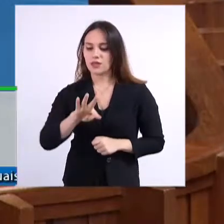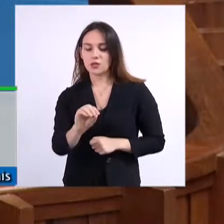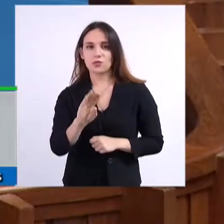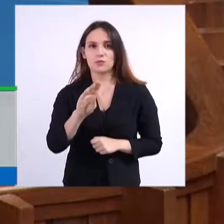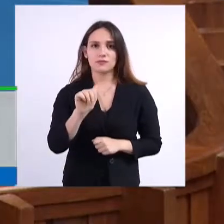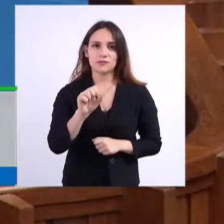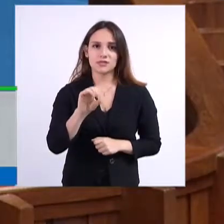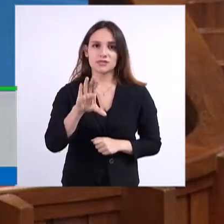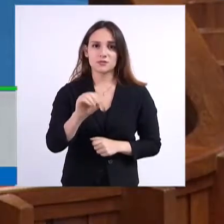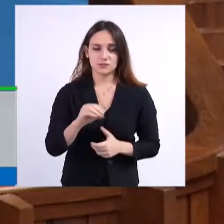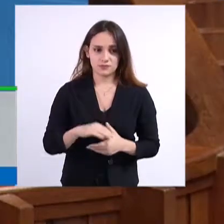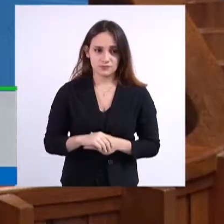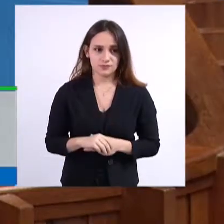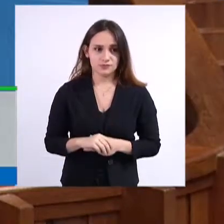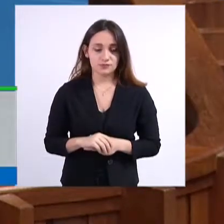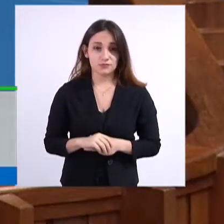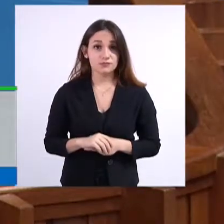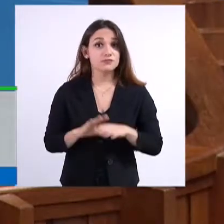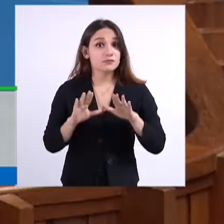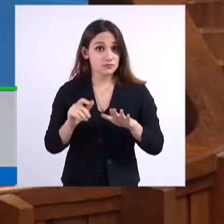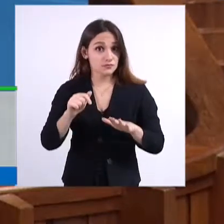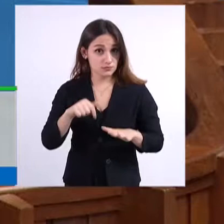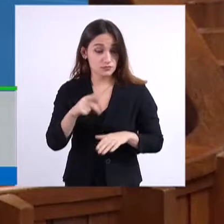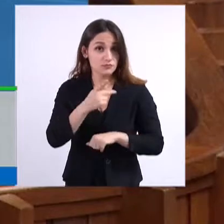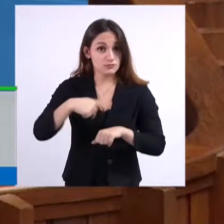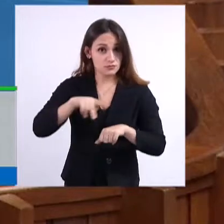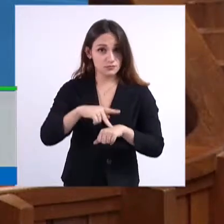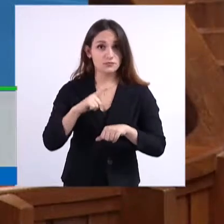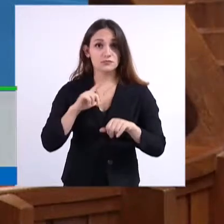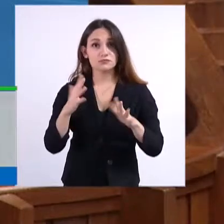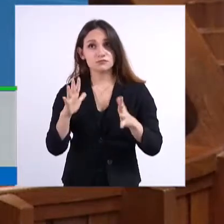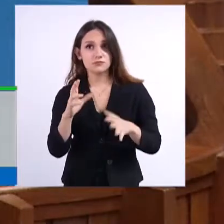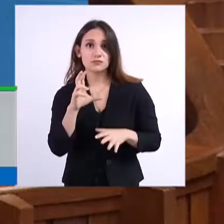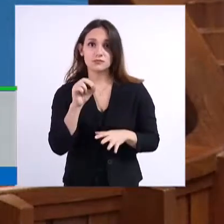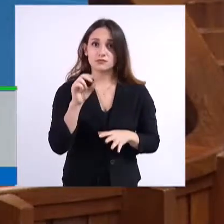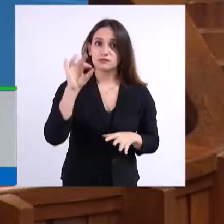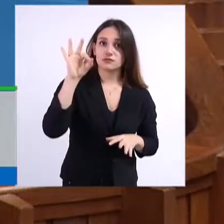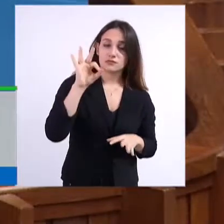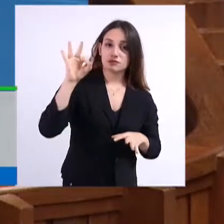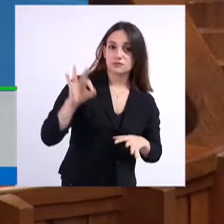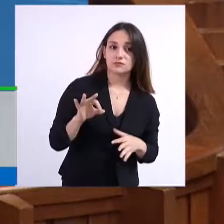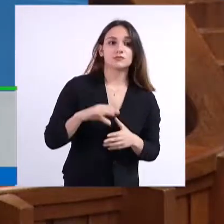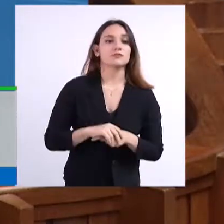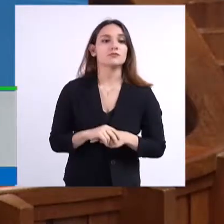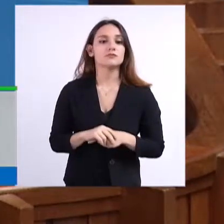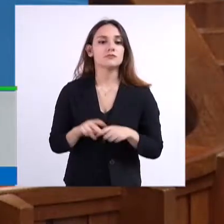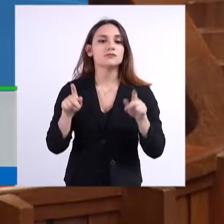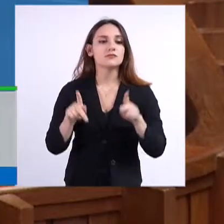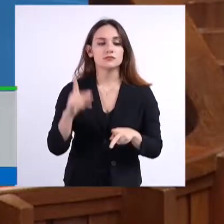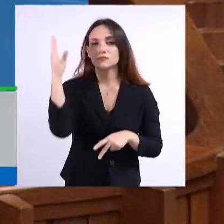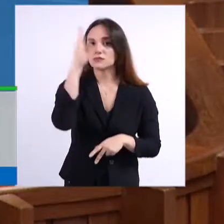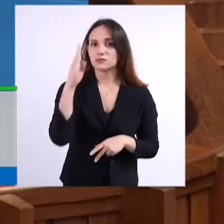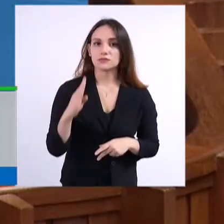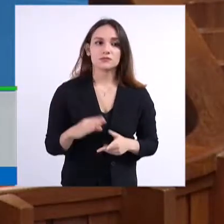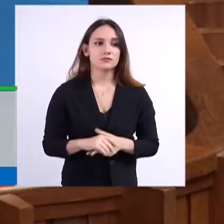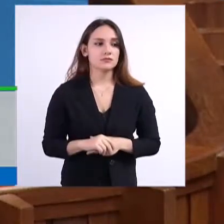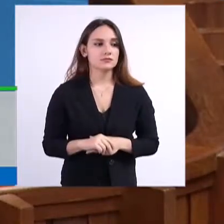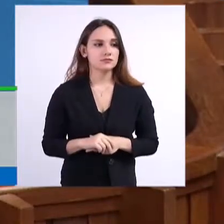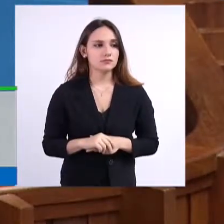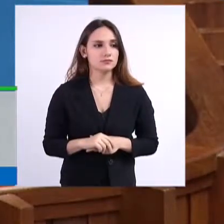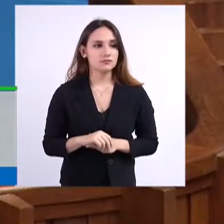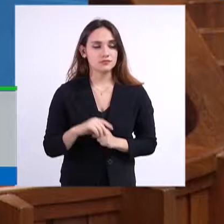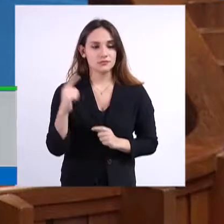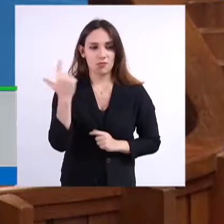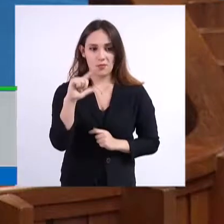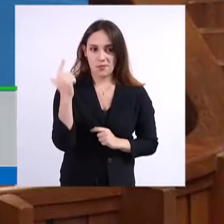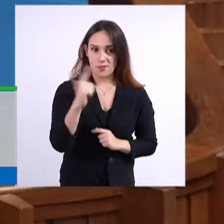que, lamentavelmente, aproximadamente 50% ainda do povo brasileiro não tem o